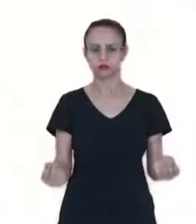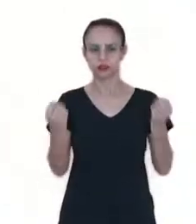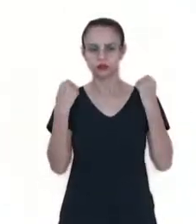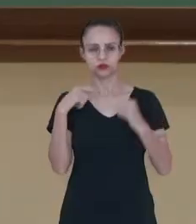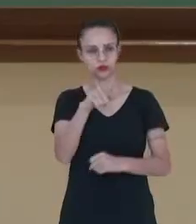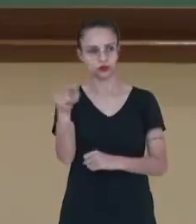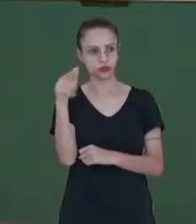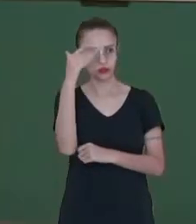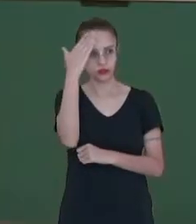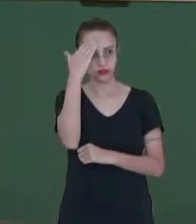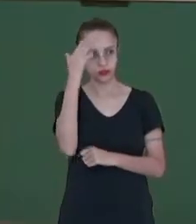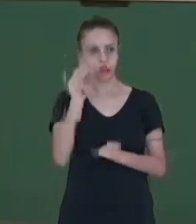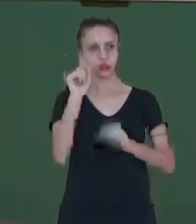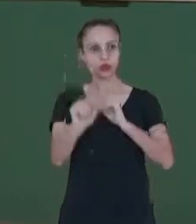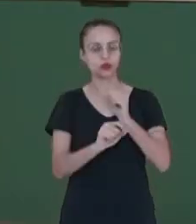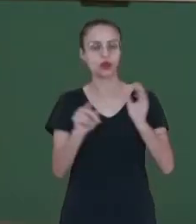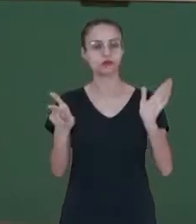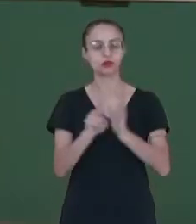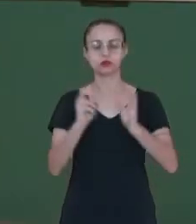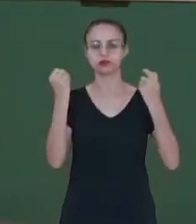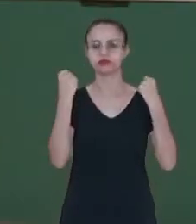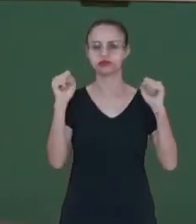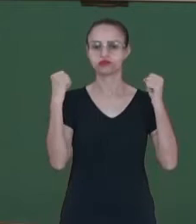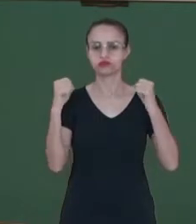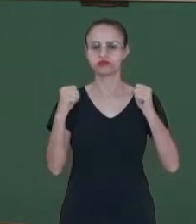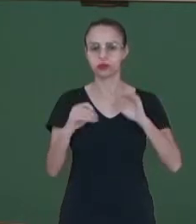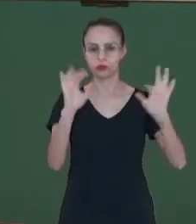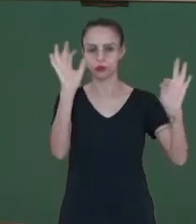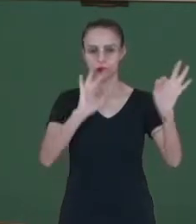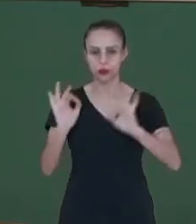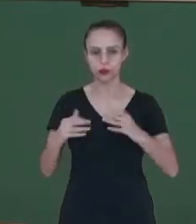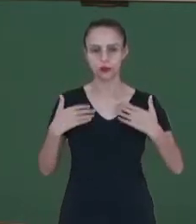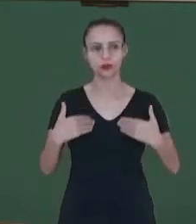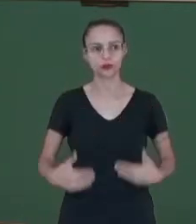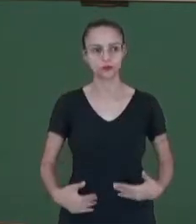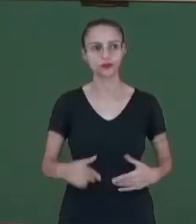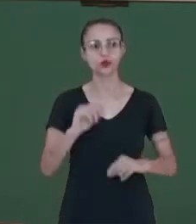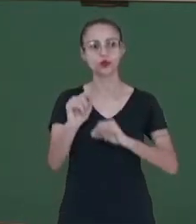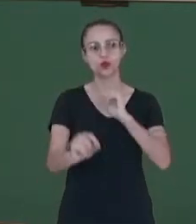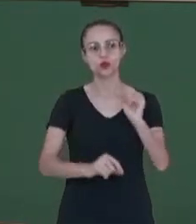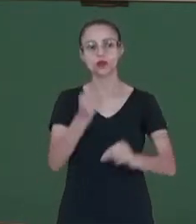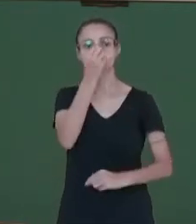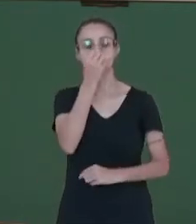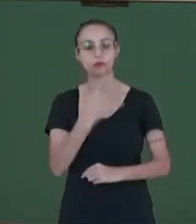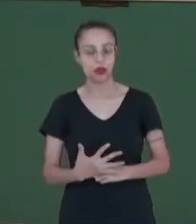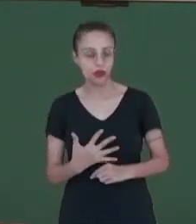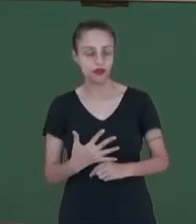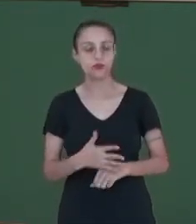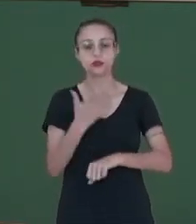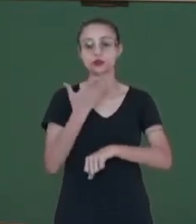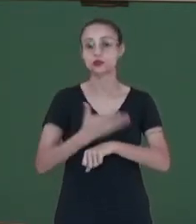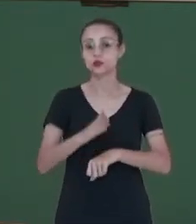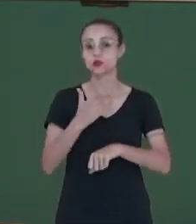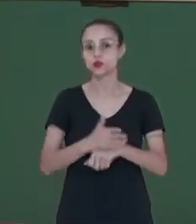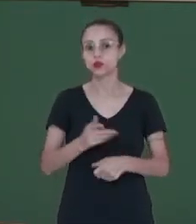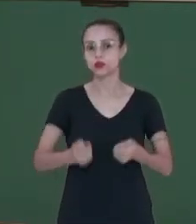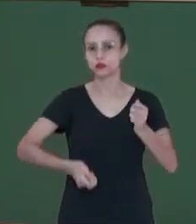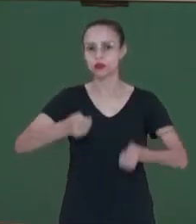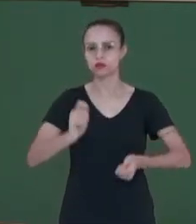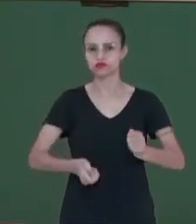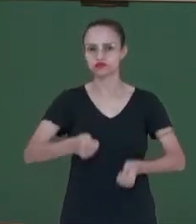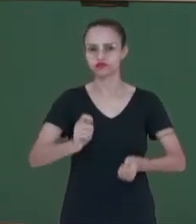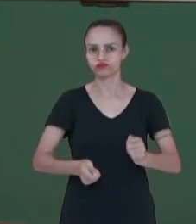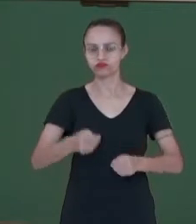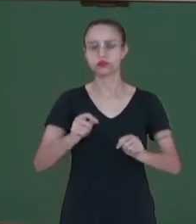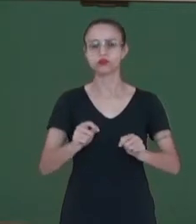que é ginástica de condicionamento? Quais os benefícios do treinamento funcional? Vamos saber isso